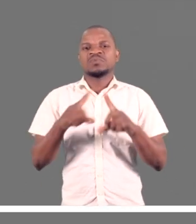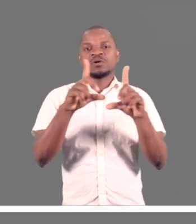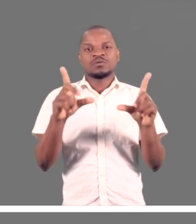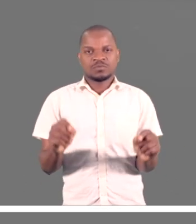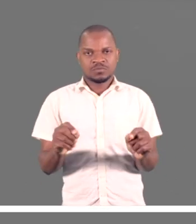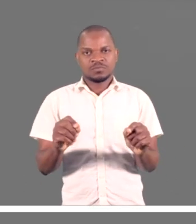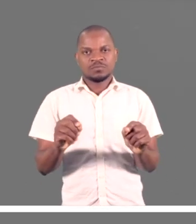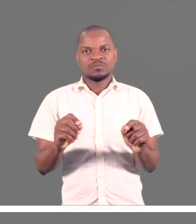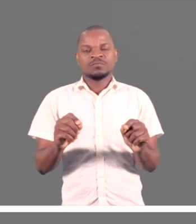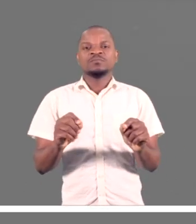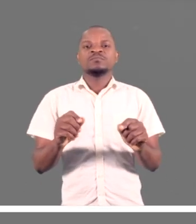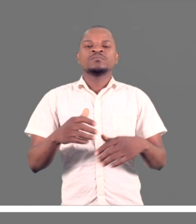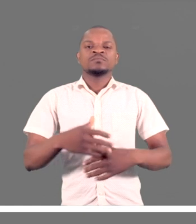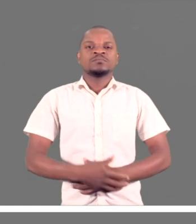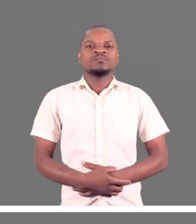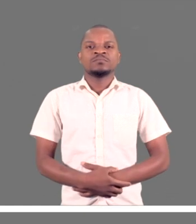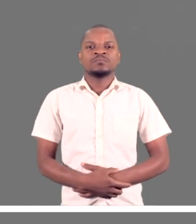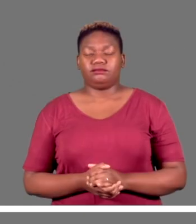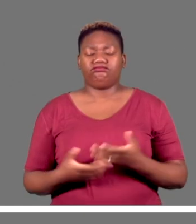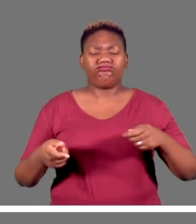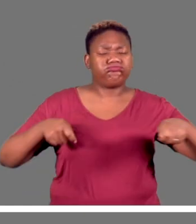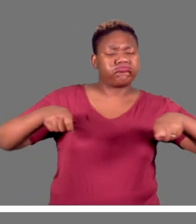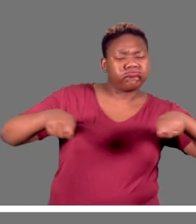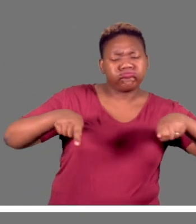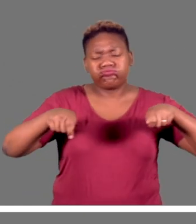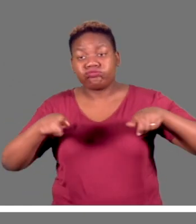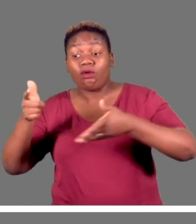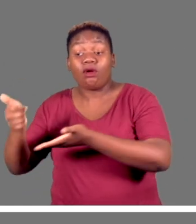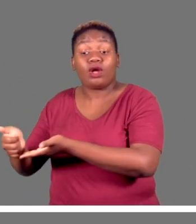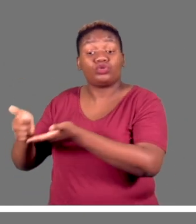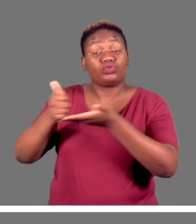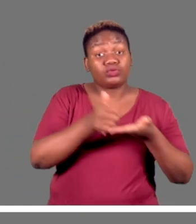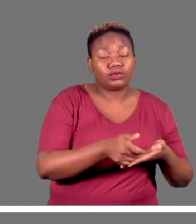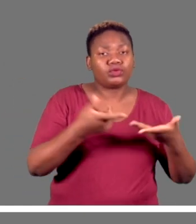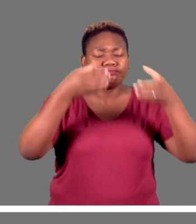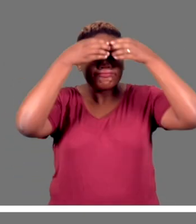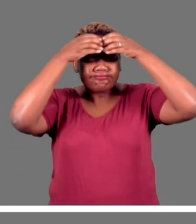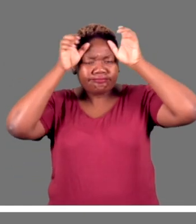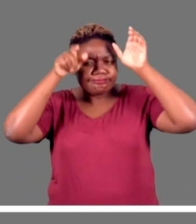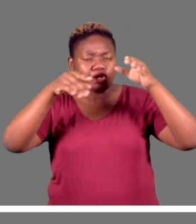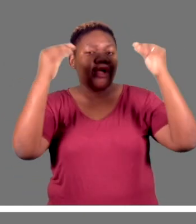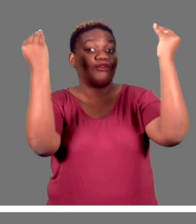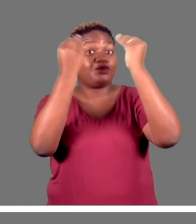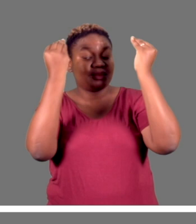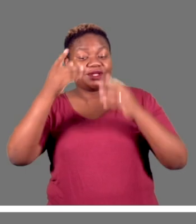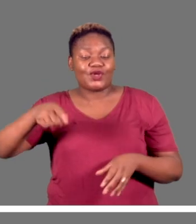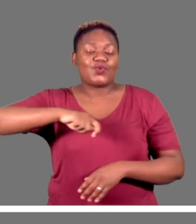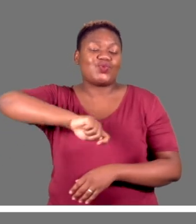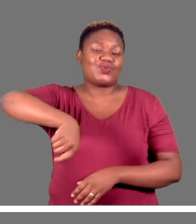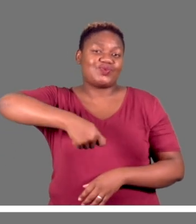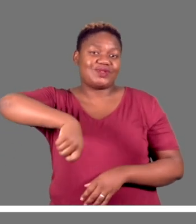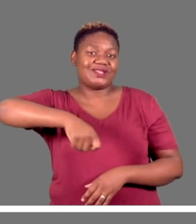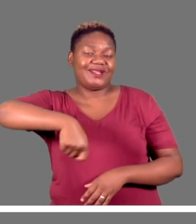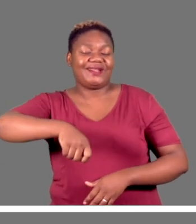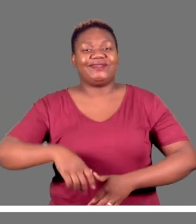as coisas que eu pretendo fazer. Além de formadas em culinária, as beneficiárias também